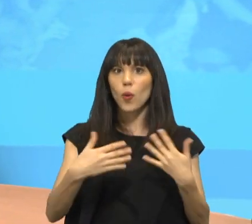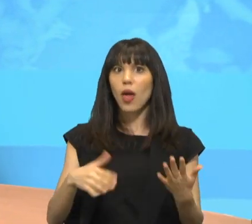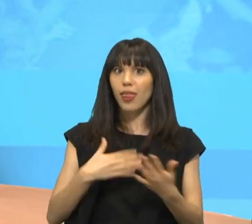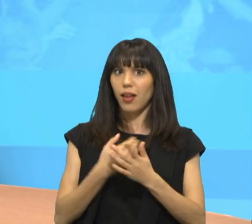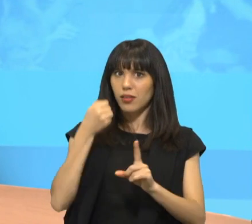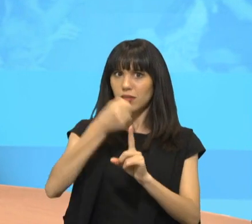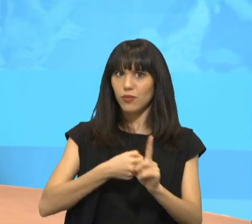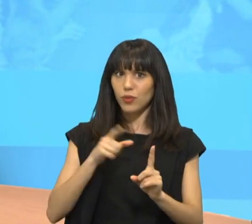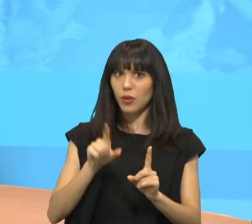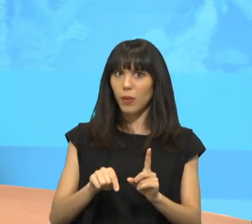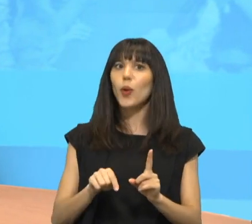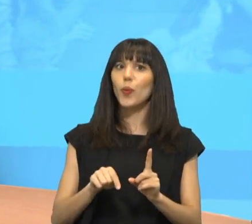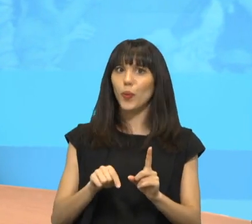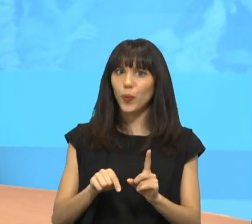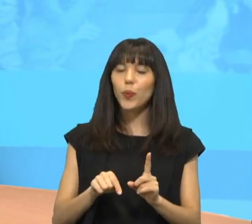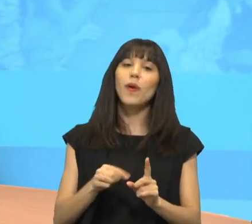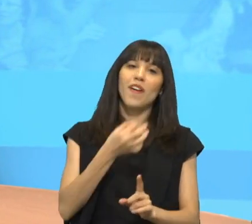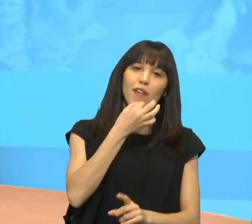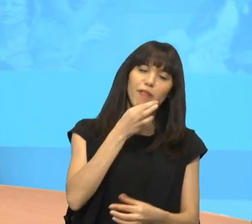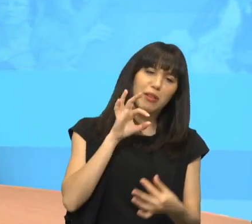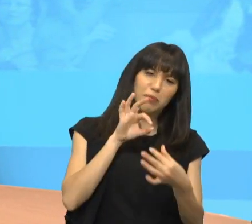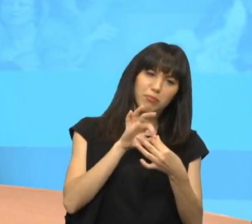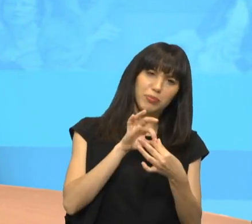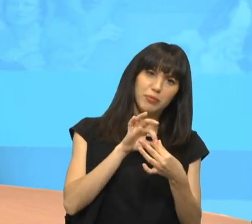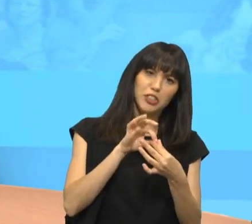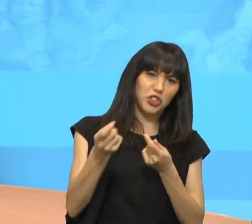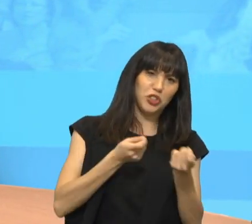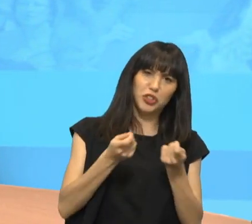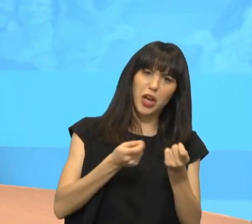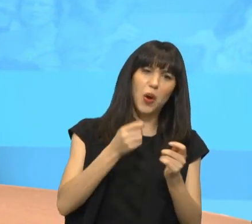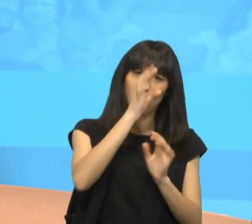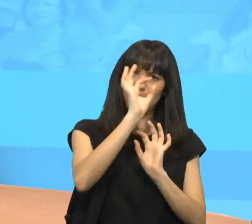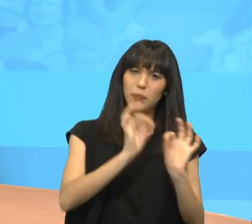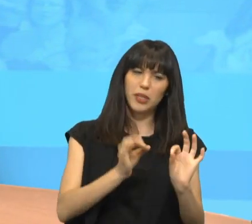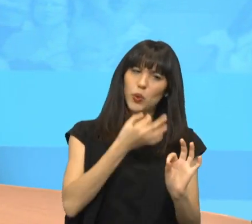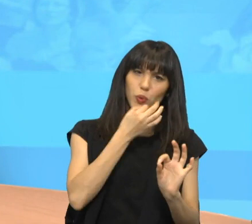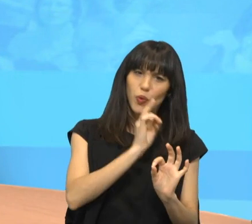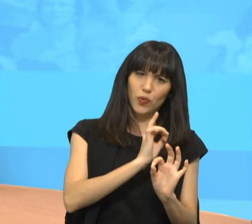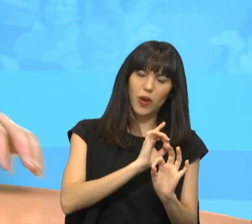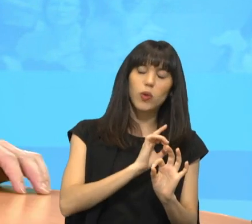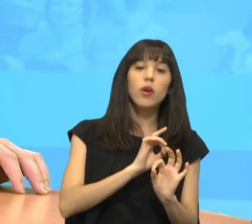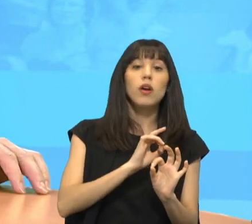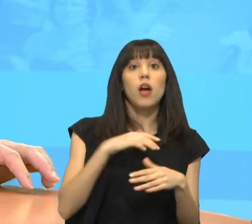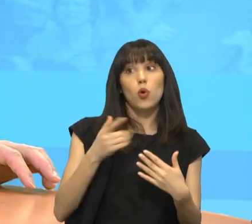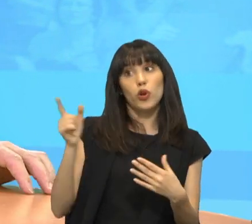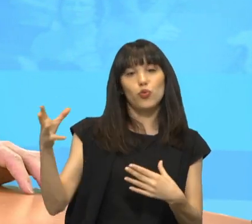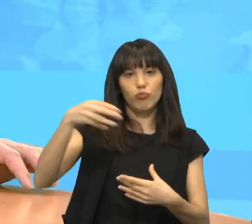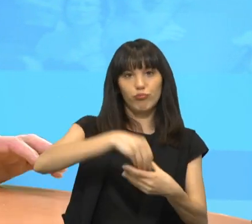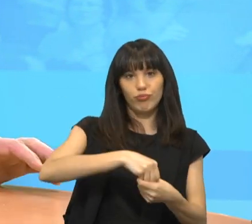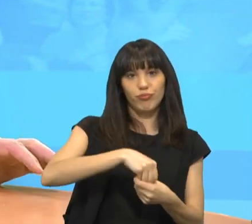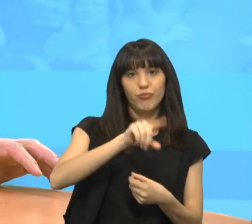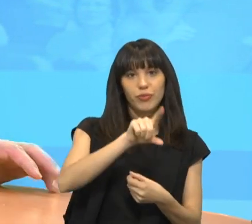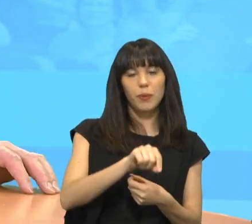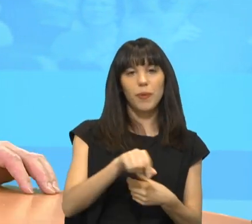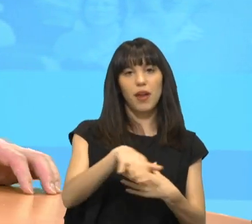desafio também? E não falo especificamente sobre a organização, a preparação onde agora também estás envolvido